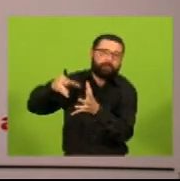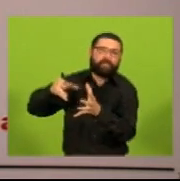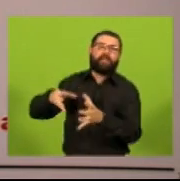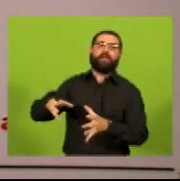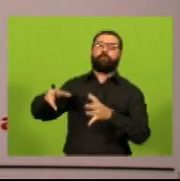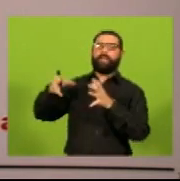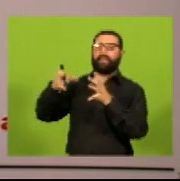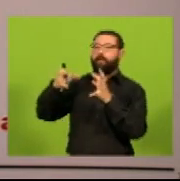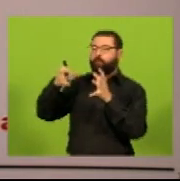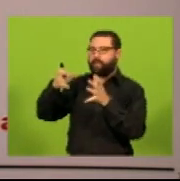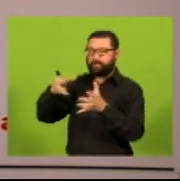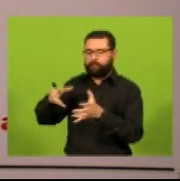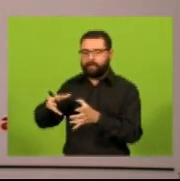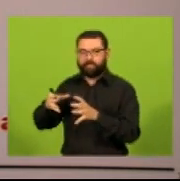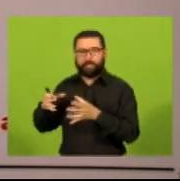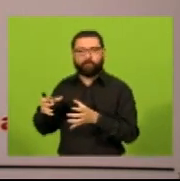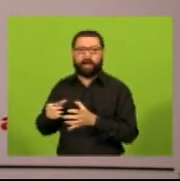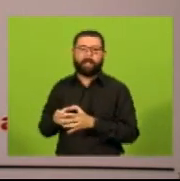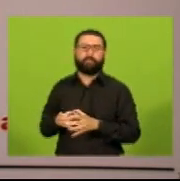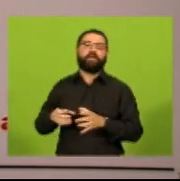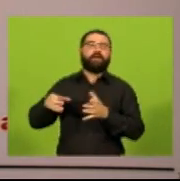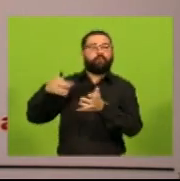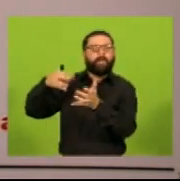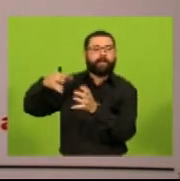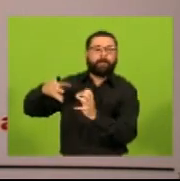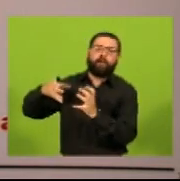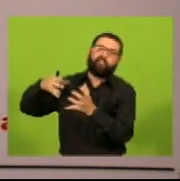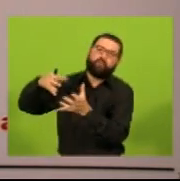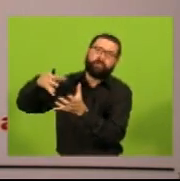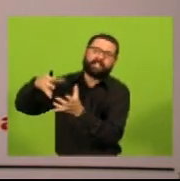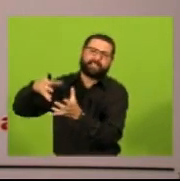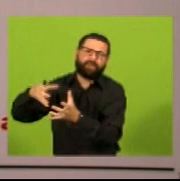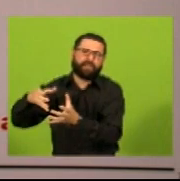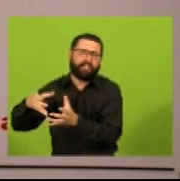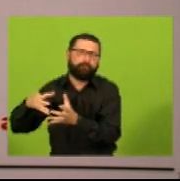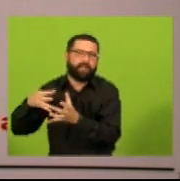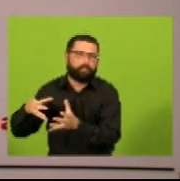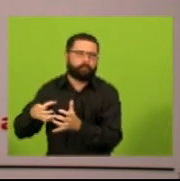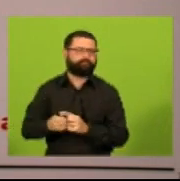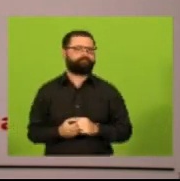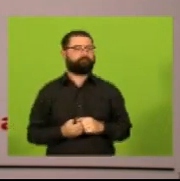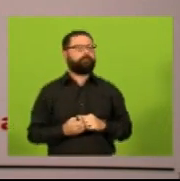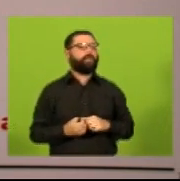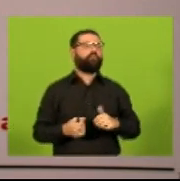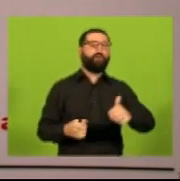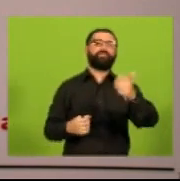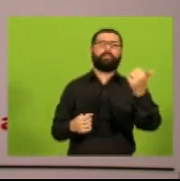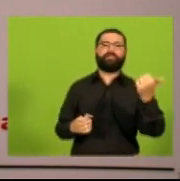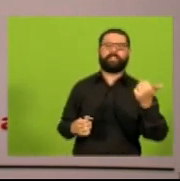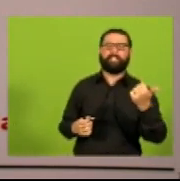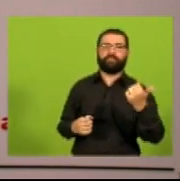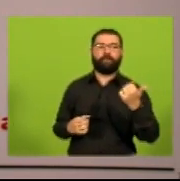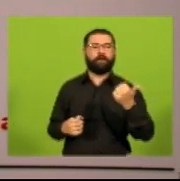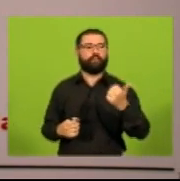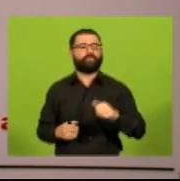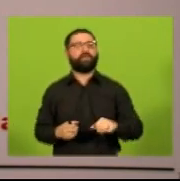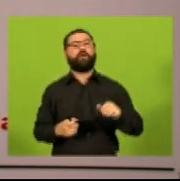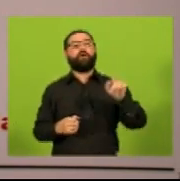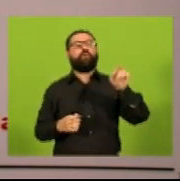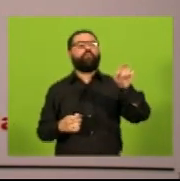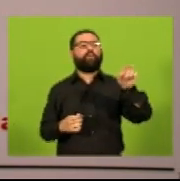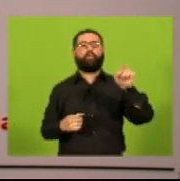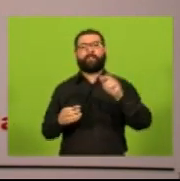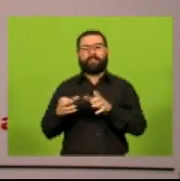bico, tá? Eu peguei um recipiente graduado e coletei qual é o volume que está saindo naquele bico. Como são 16